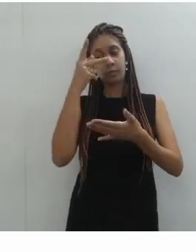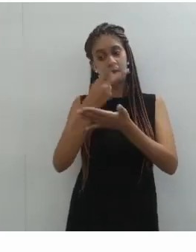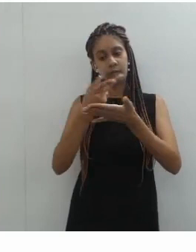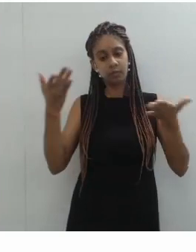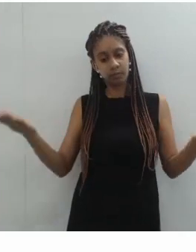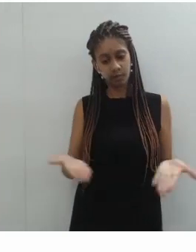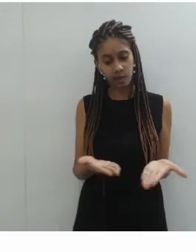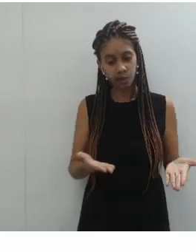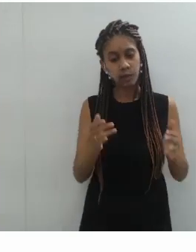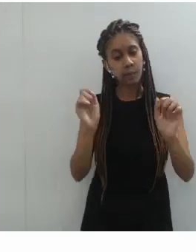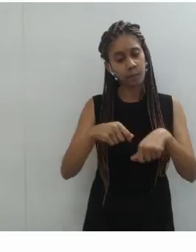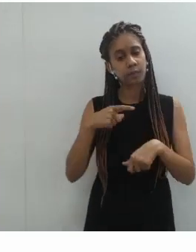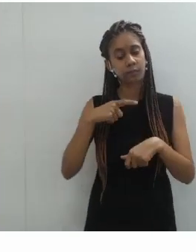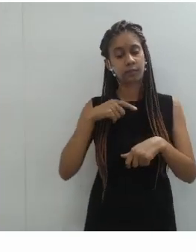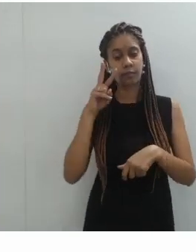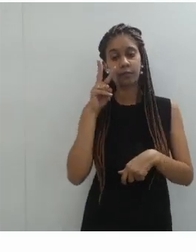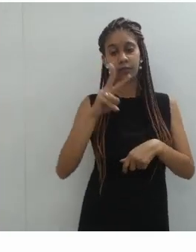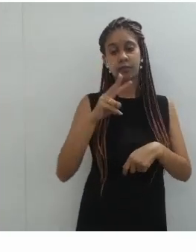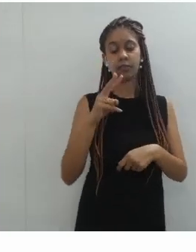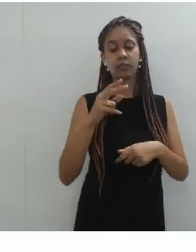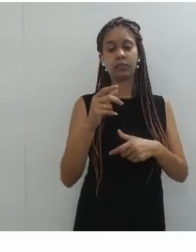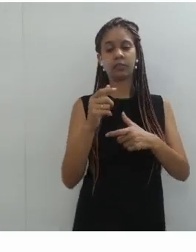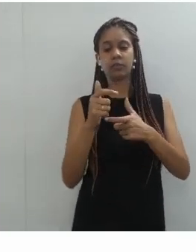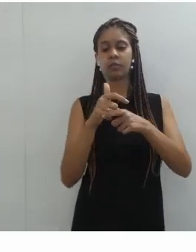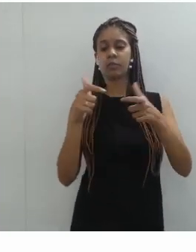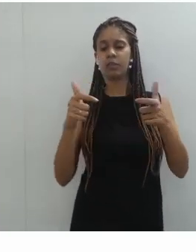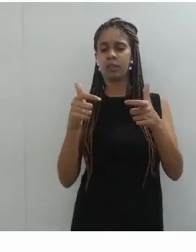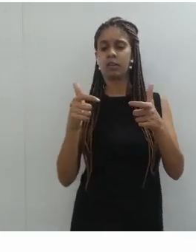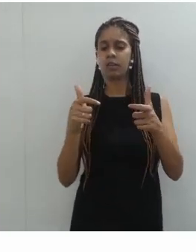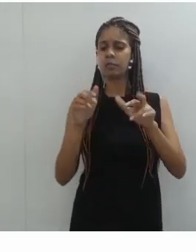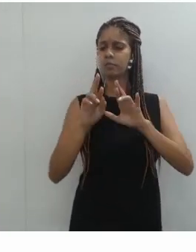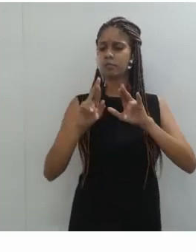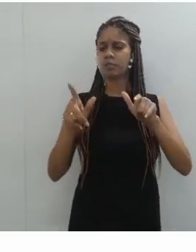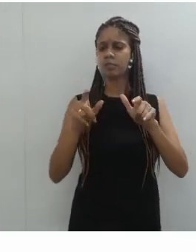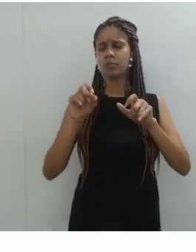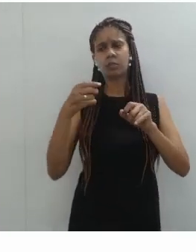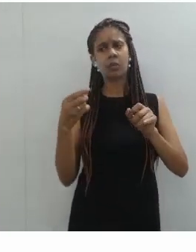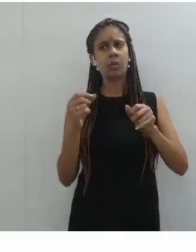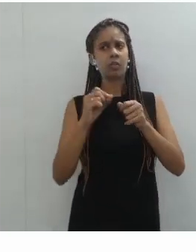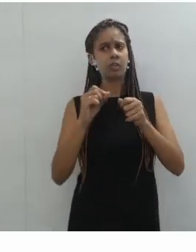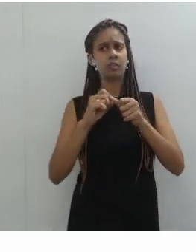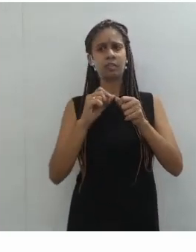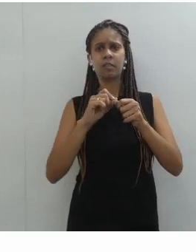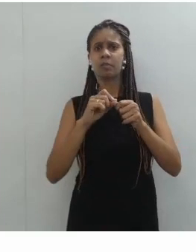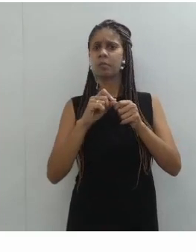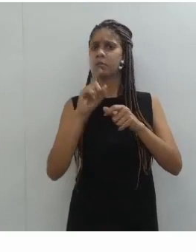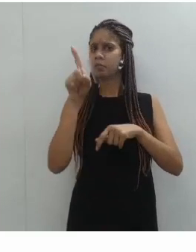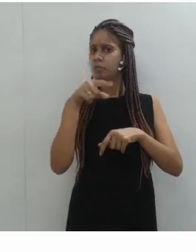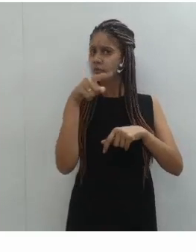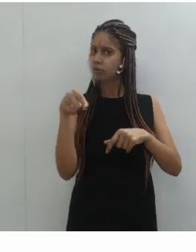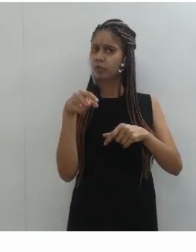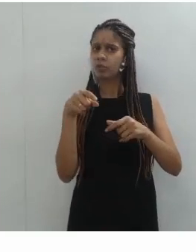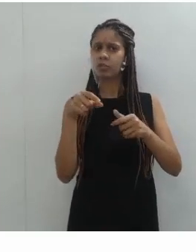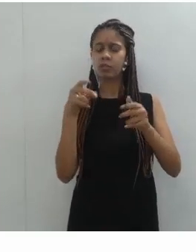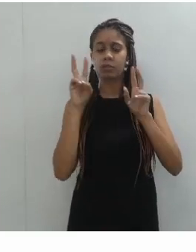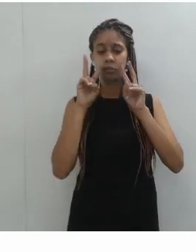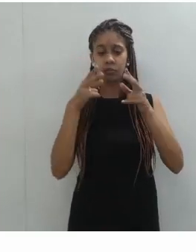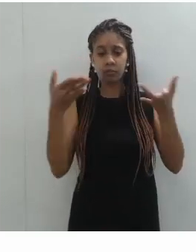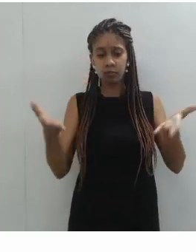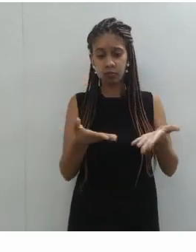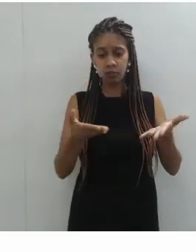hoje pode ter uma visão mais ampla ou até mesmo ser excluída a visão anterior, baseado nos novos fatos